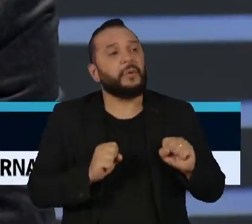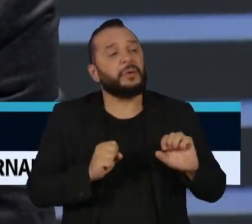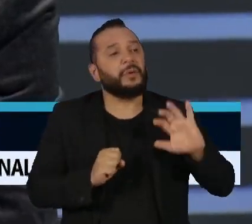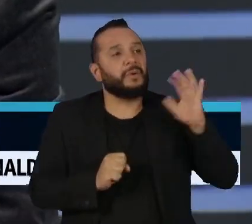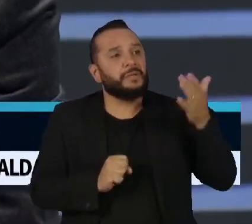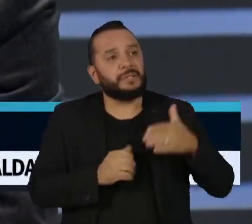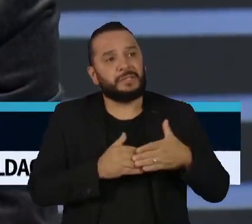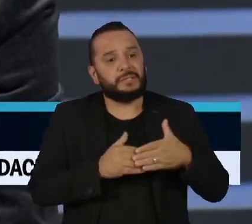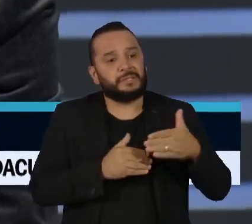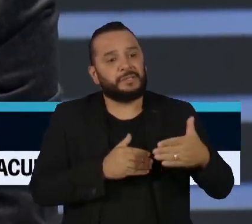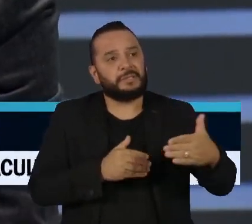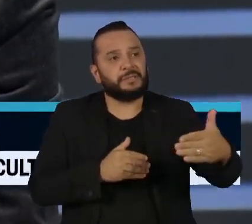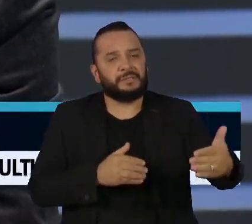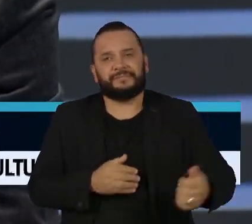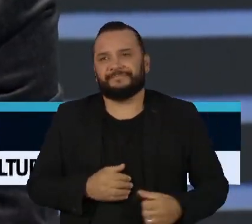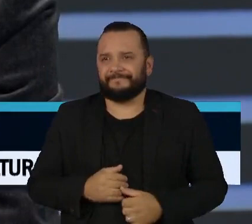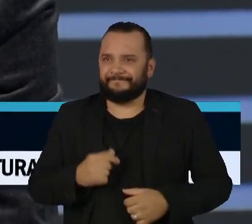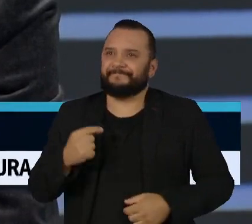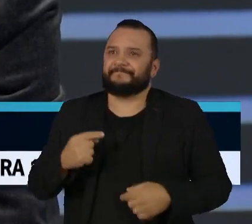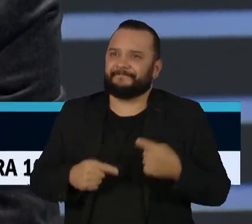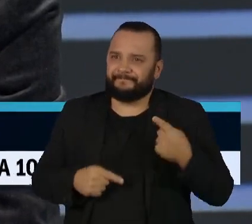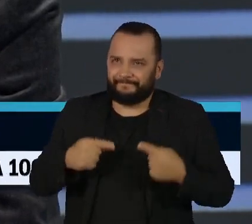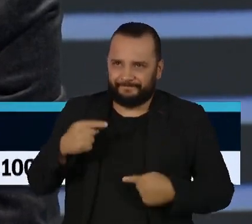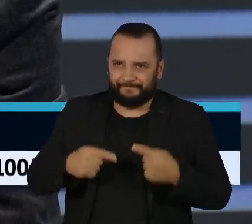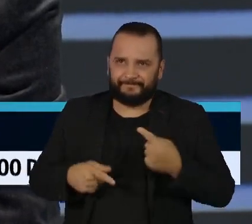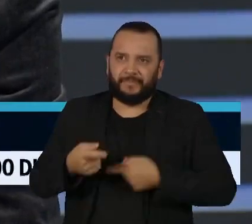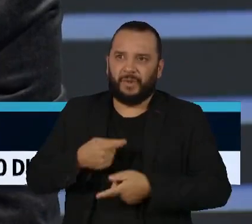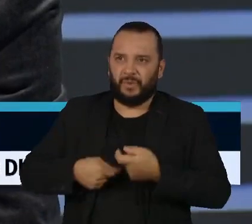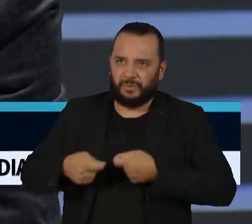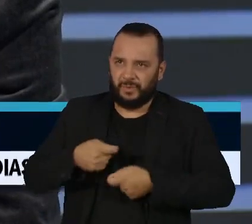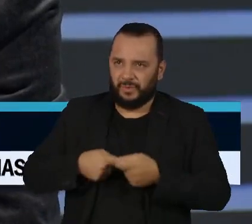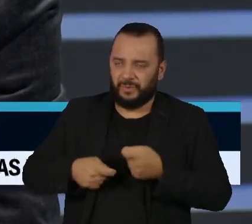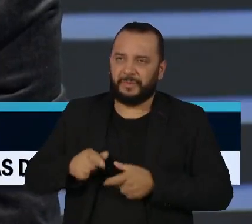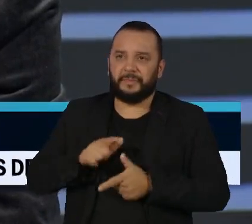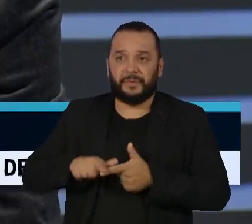política econômica é muito grave no país